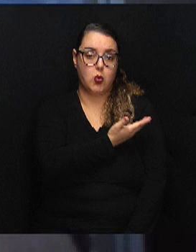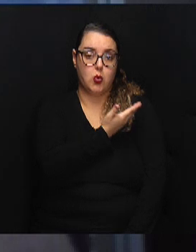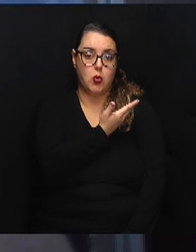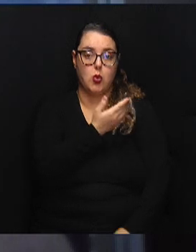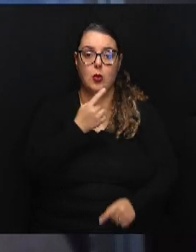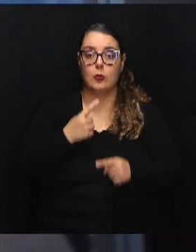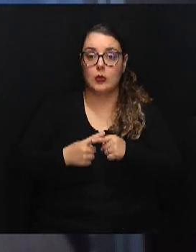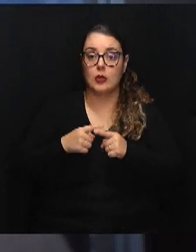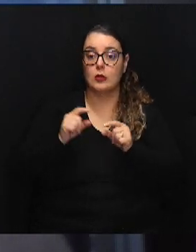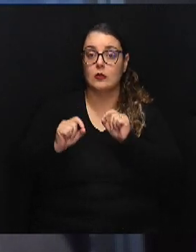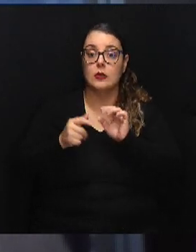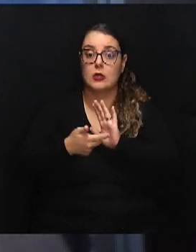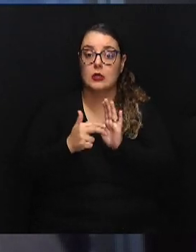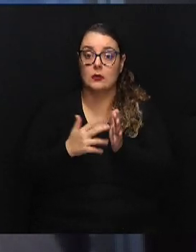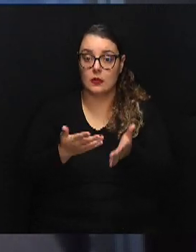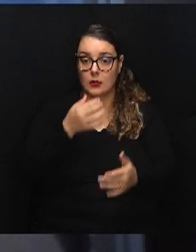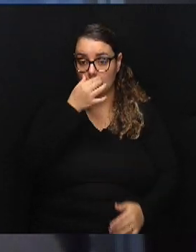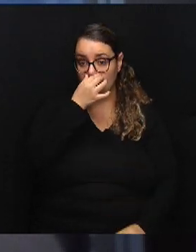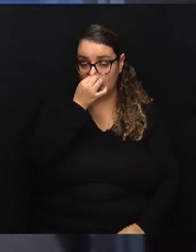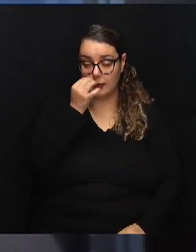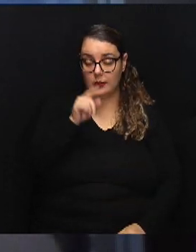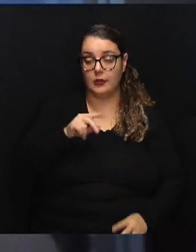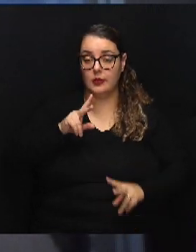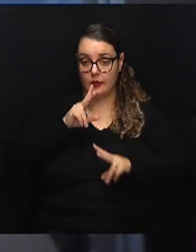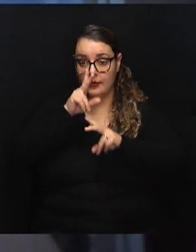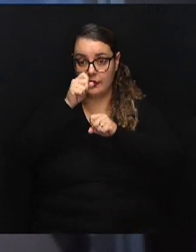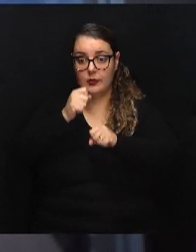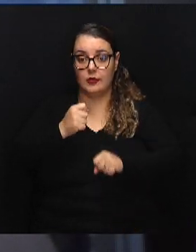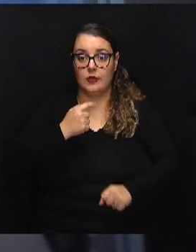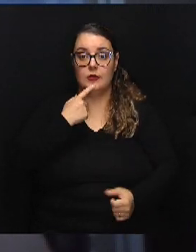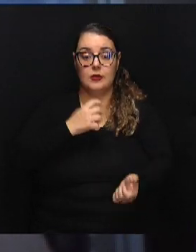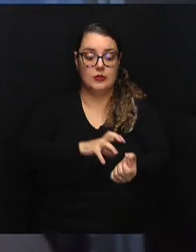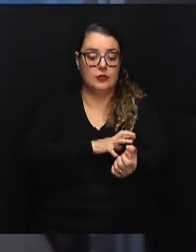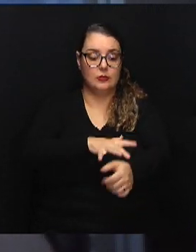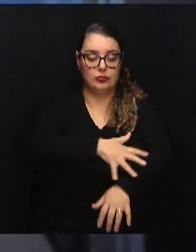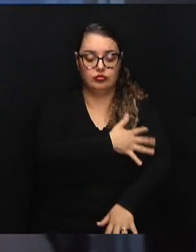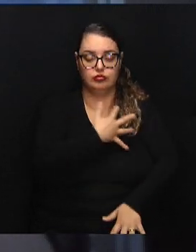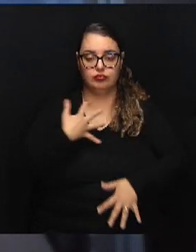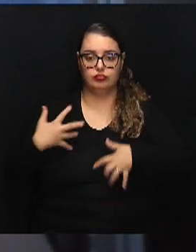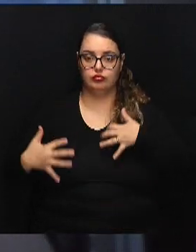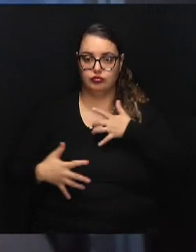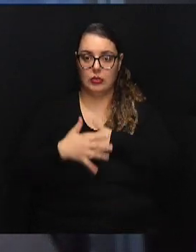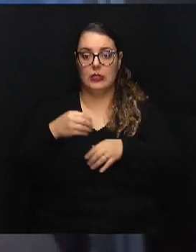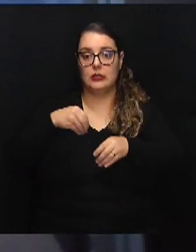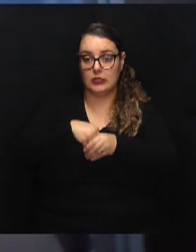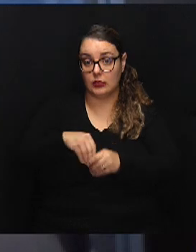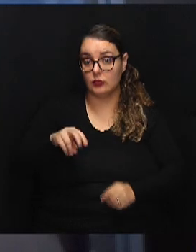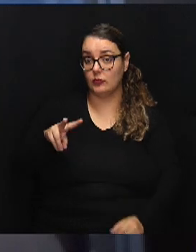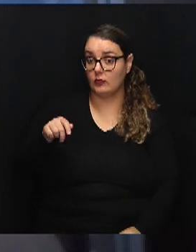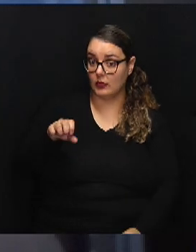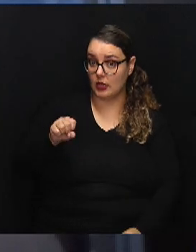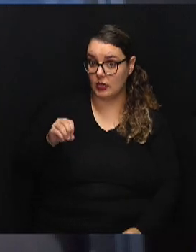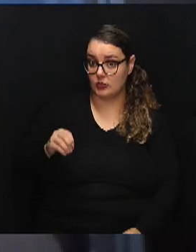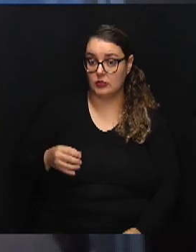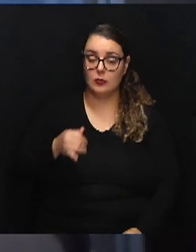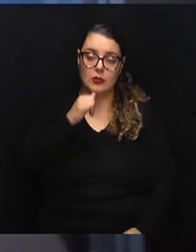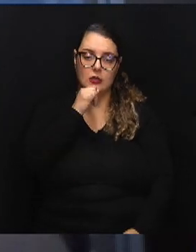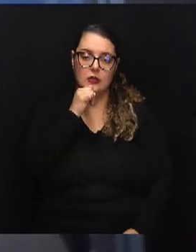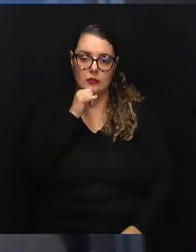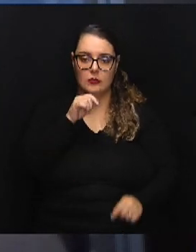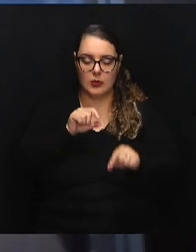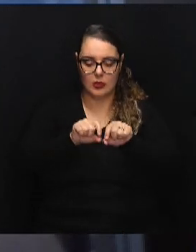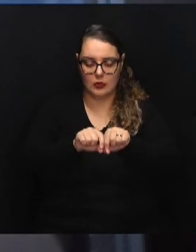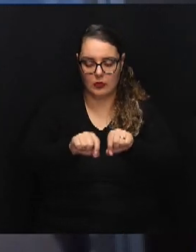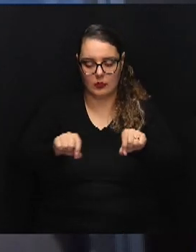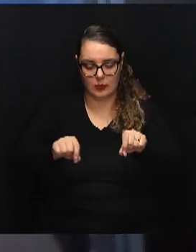a pressão arterial? É a força com que o sangue circula dentro dos nossos vasos, né? Então, se eu tenho um vaso que está